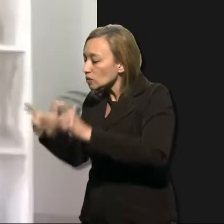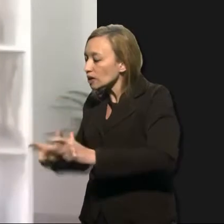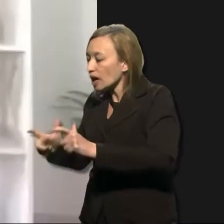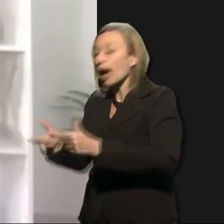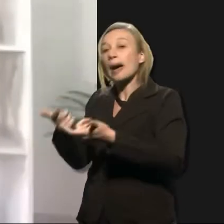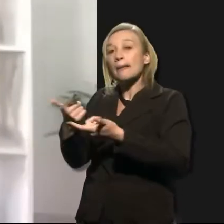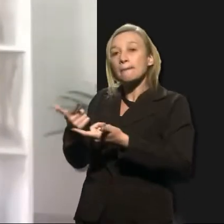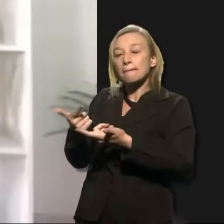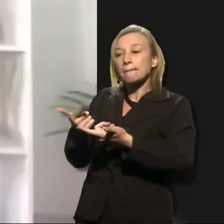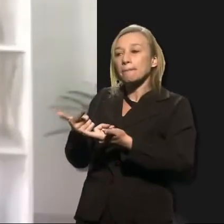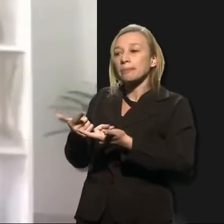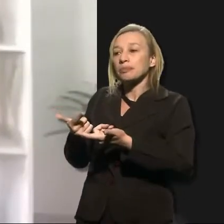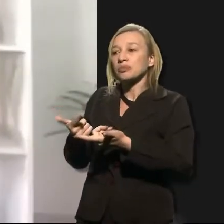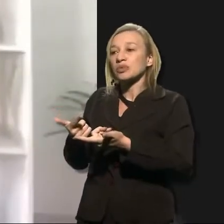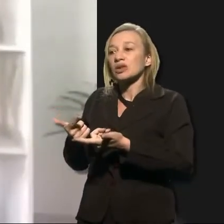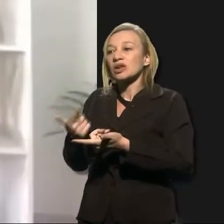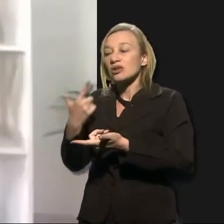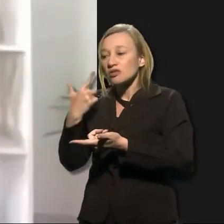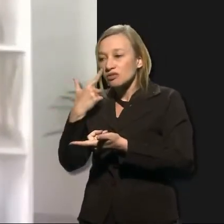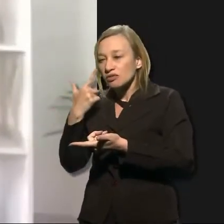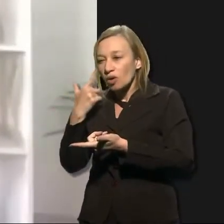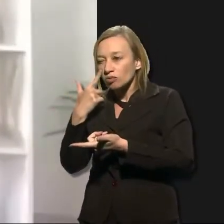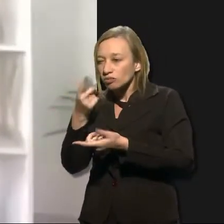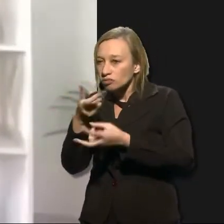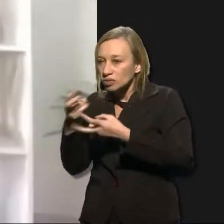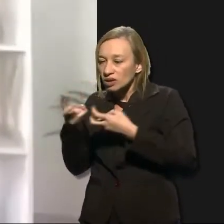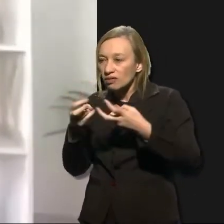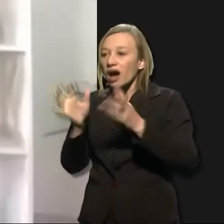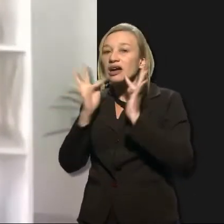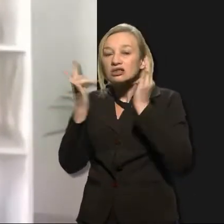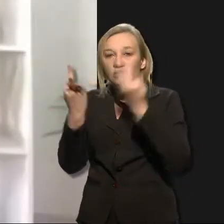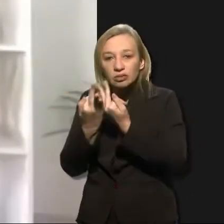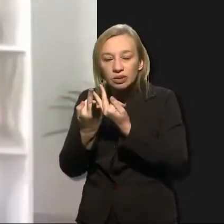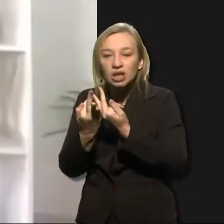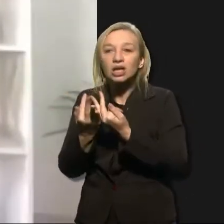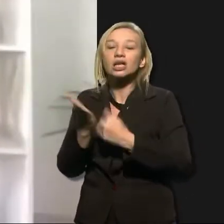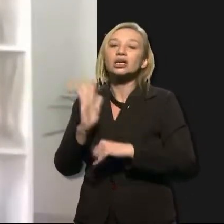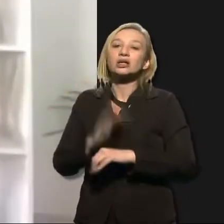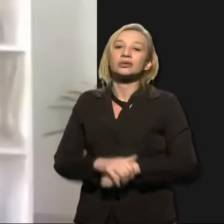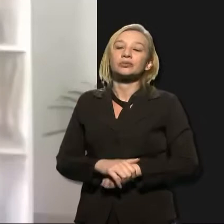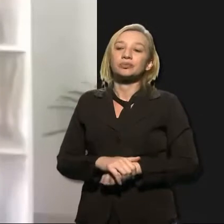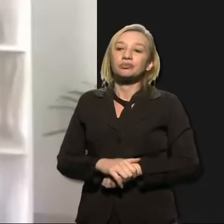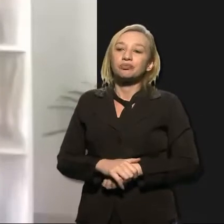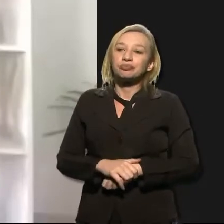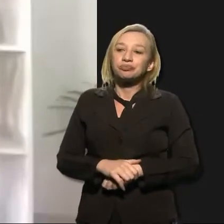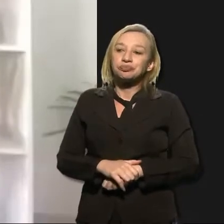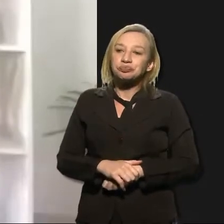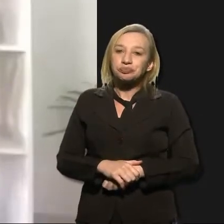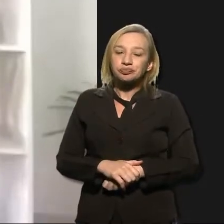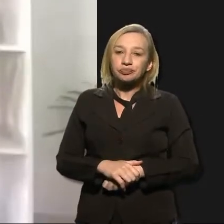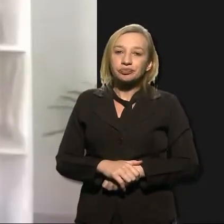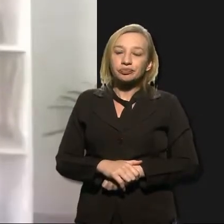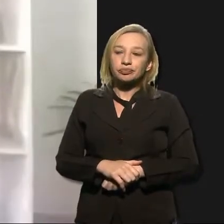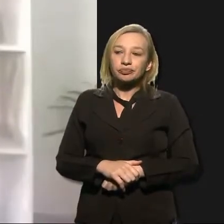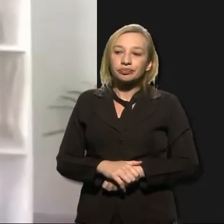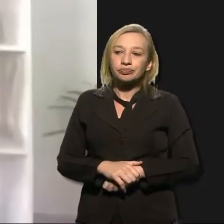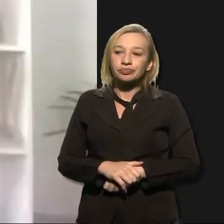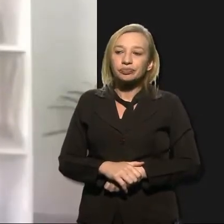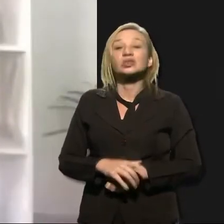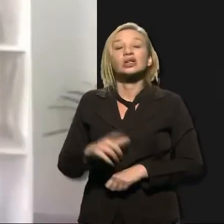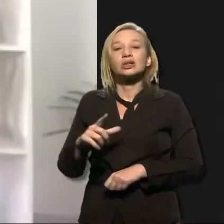é essencial justamente para identificar as famílias que, porventura, já vieram